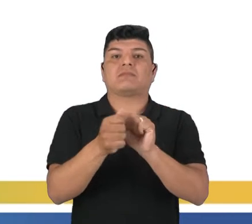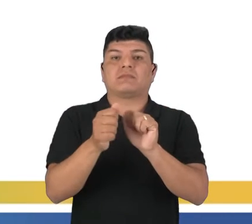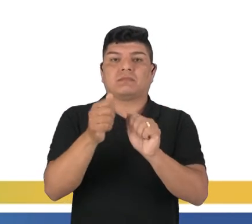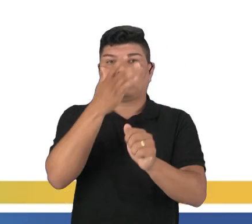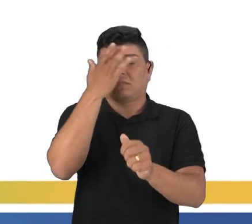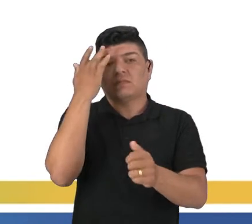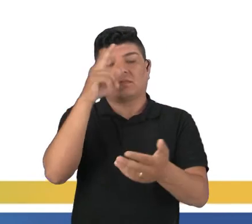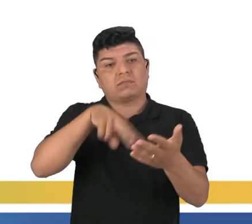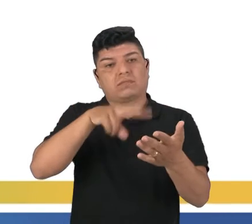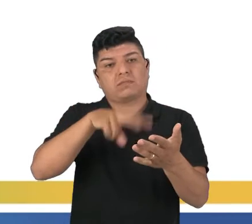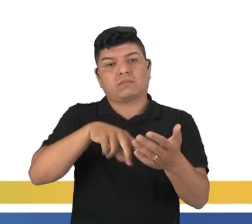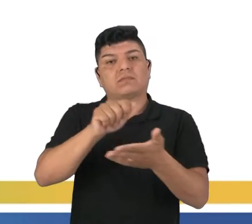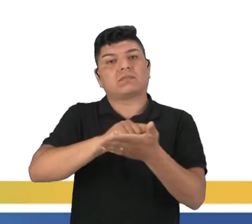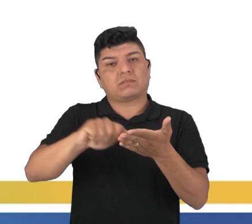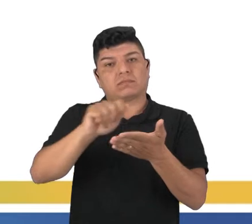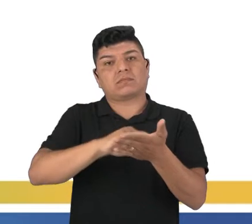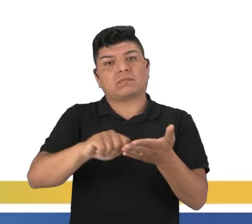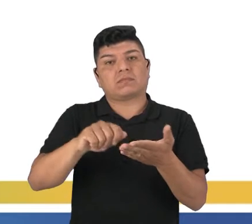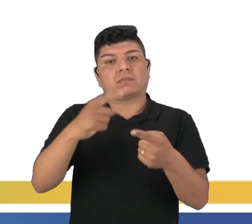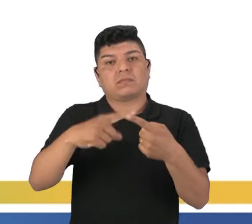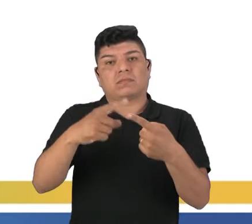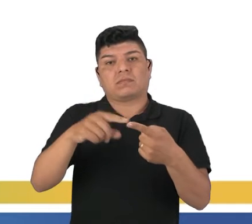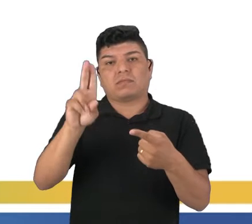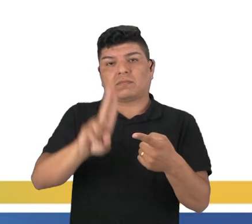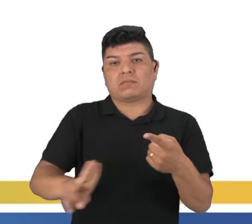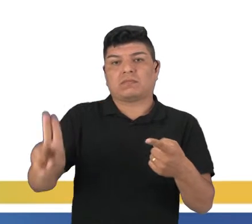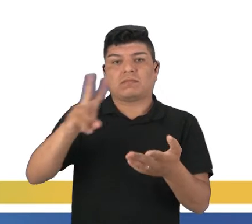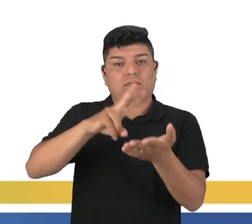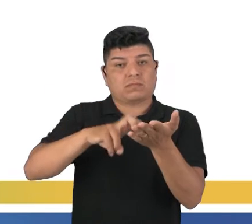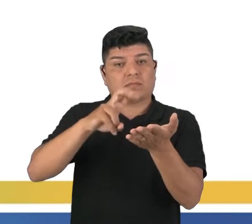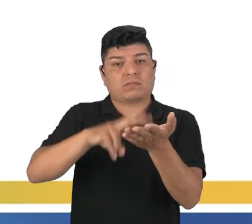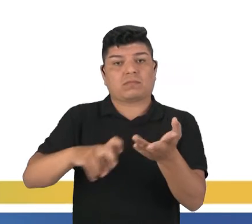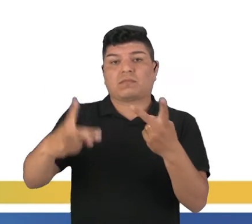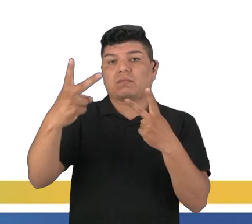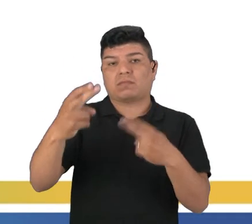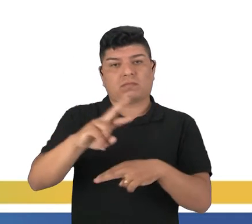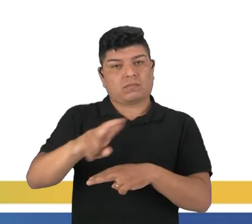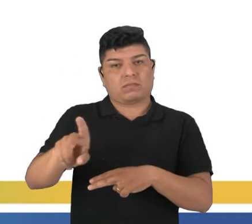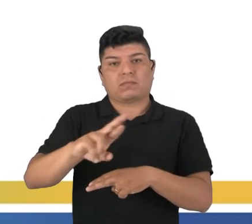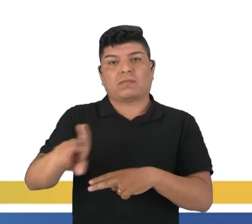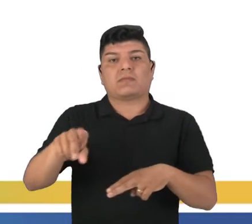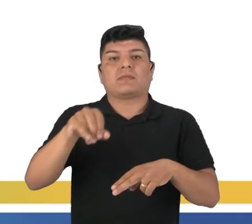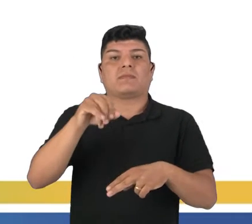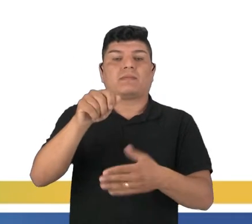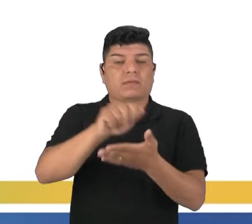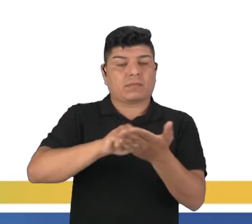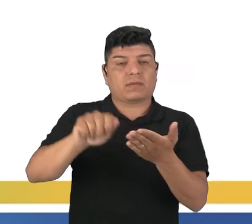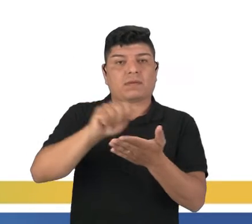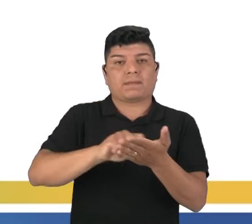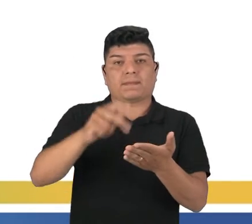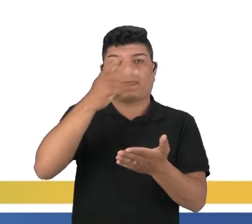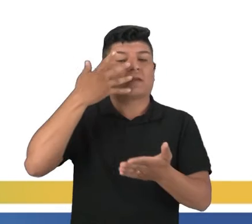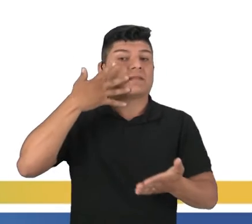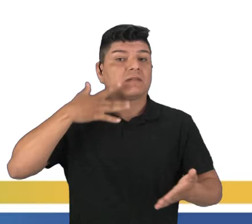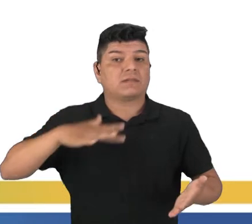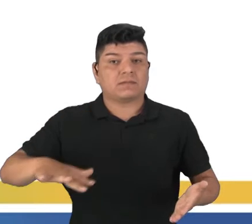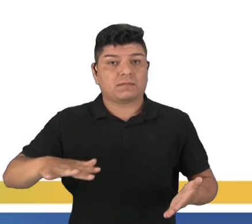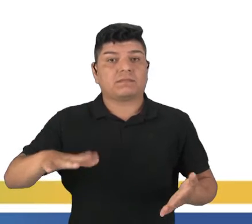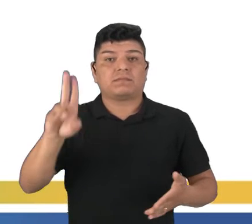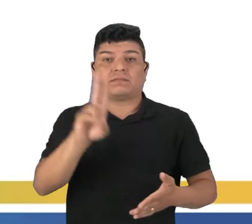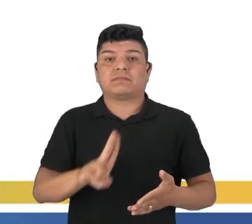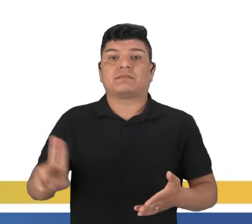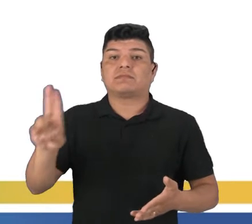dependendo dos leitores para quem você escreve, porque não utilizará o mesmo vocabulário, tá? Então, se você vai escrever para uma criança, você